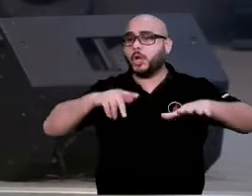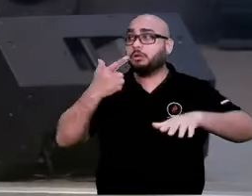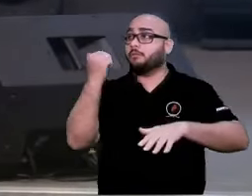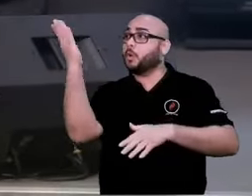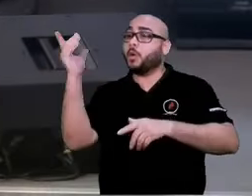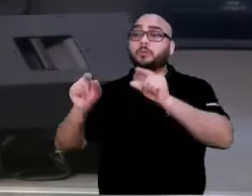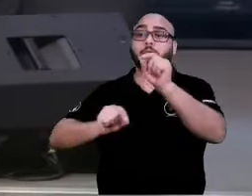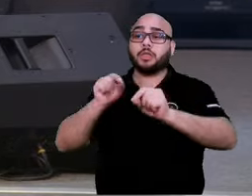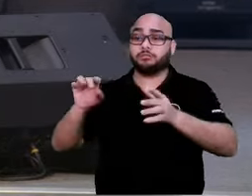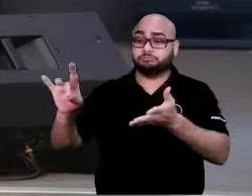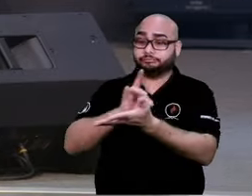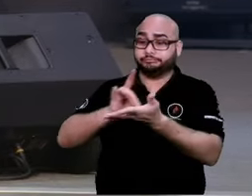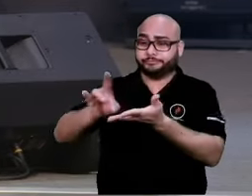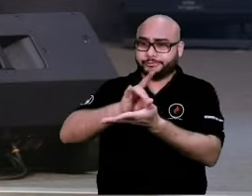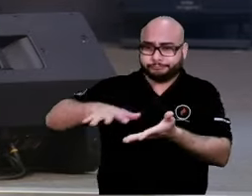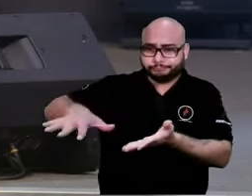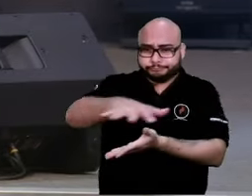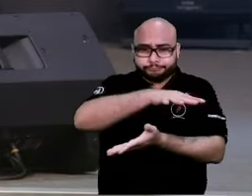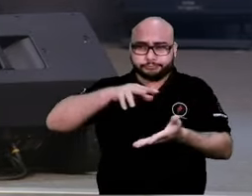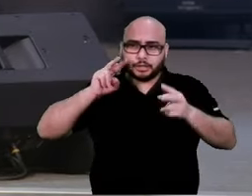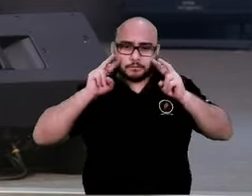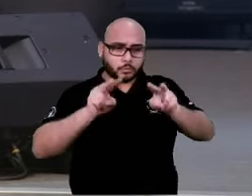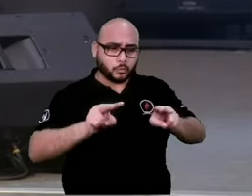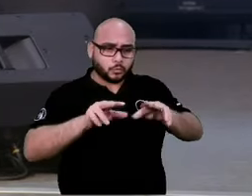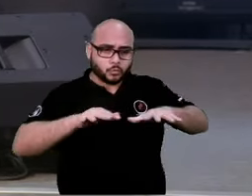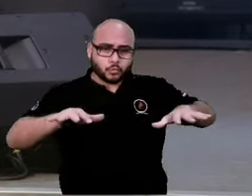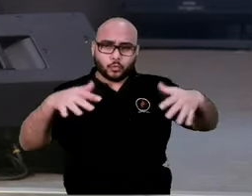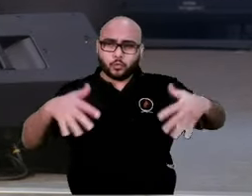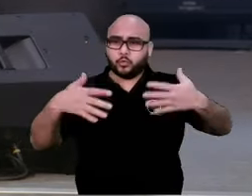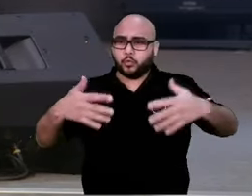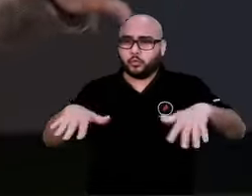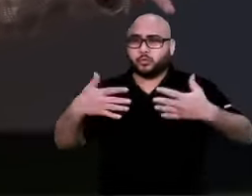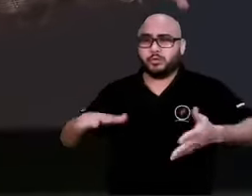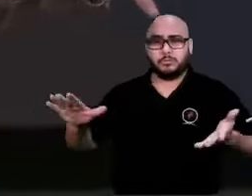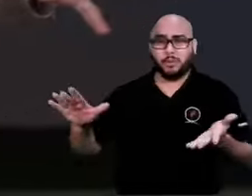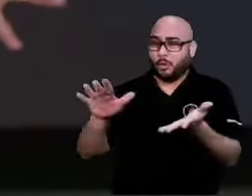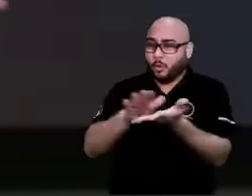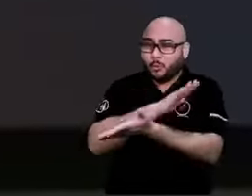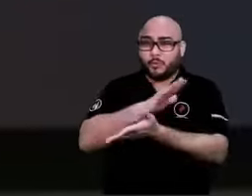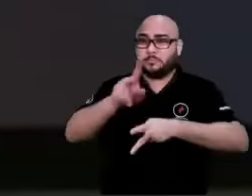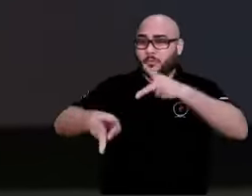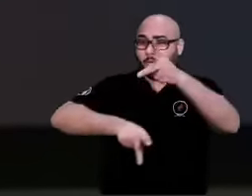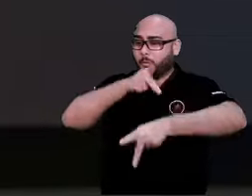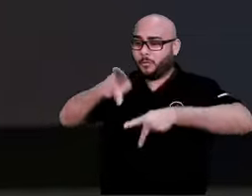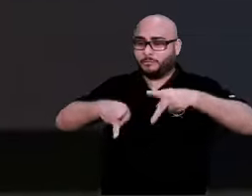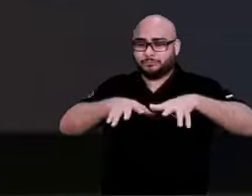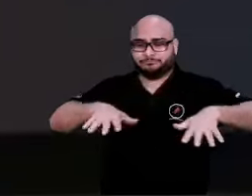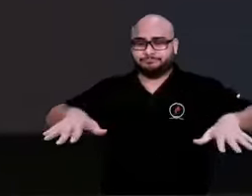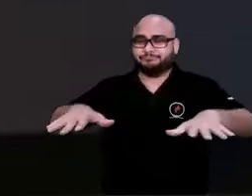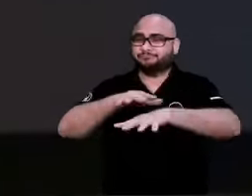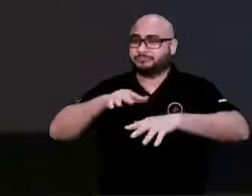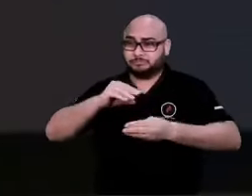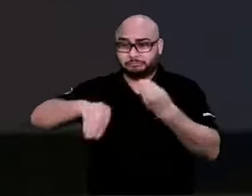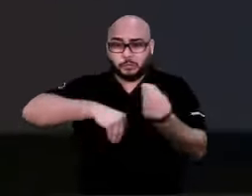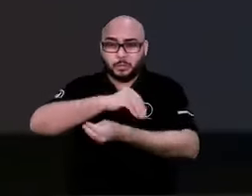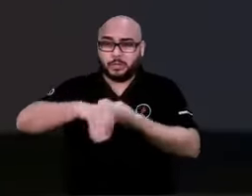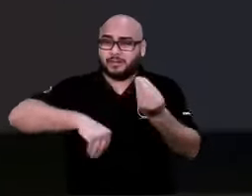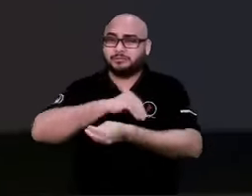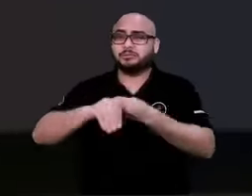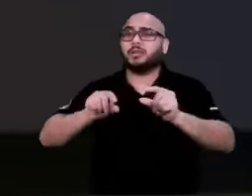Sisaque com os olhos cheios de sangue, querendo destruir esse povo. E no meio desse fuzuê todo, sabe quem está